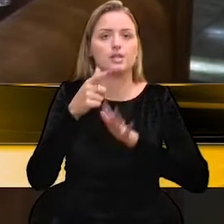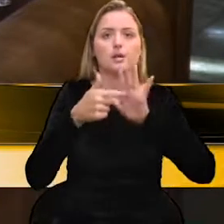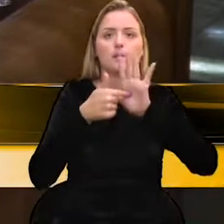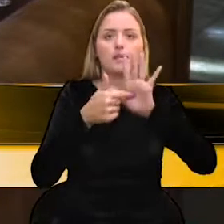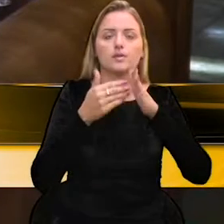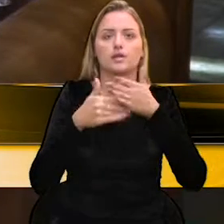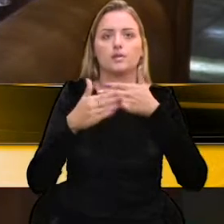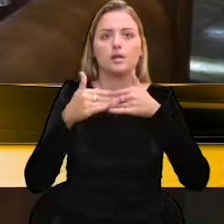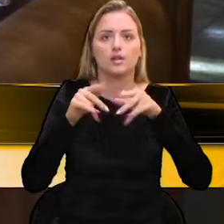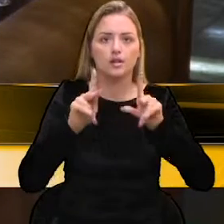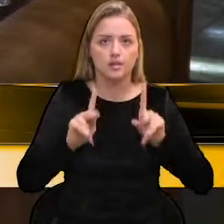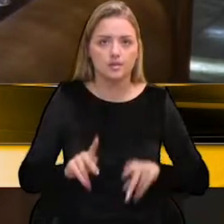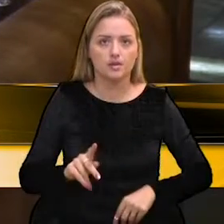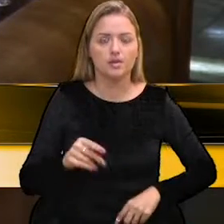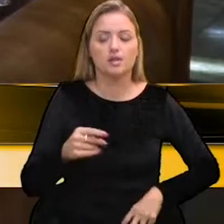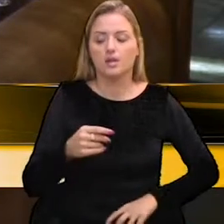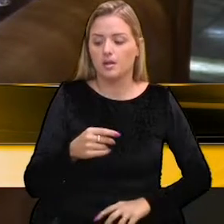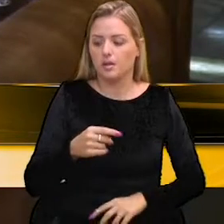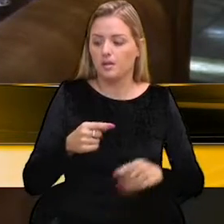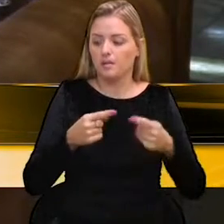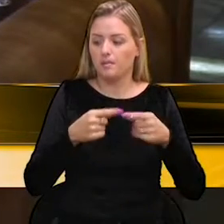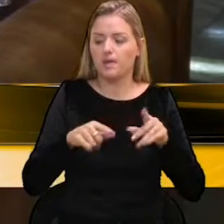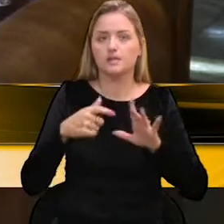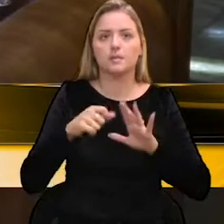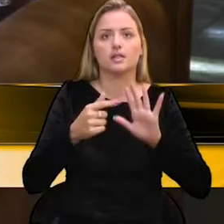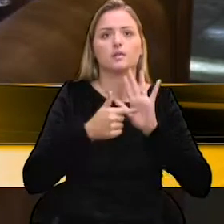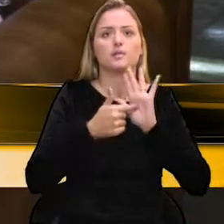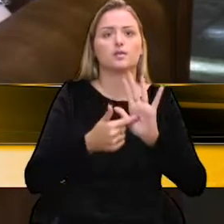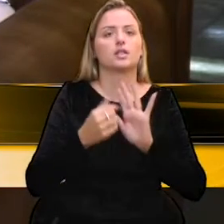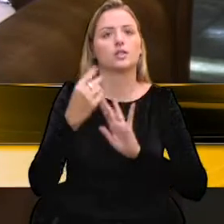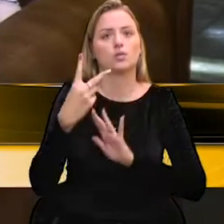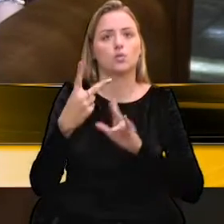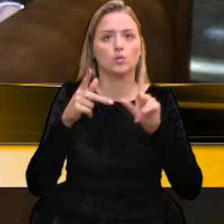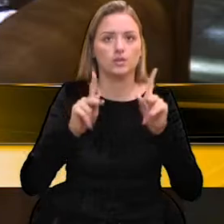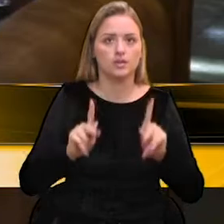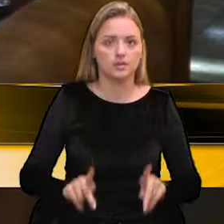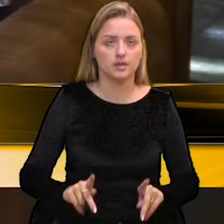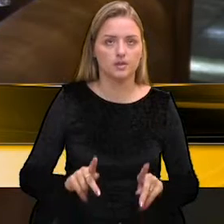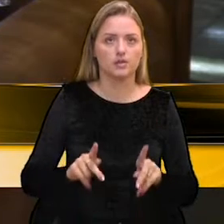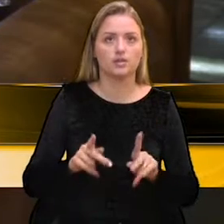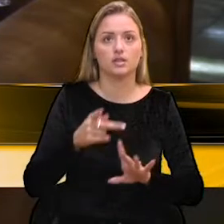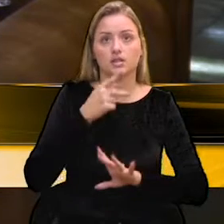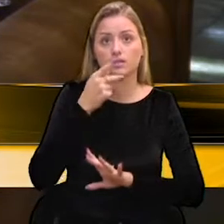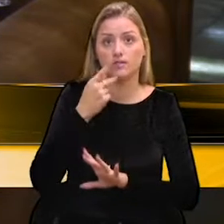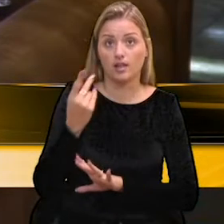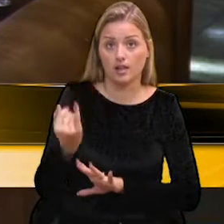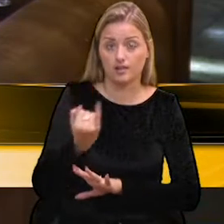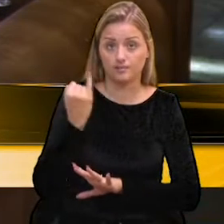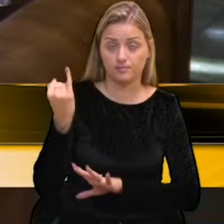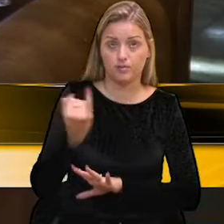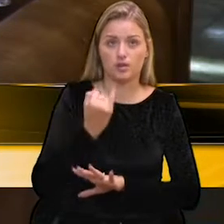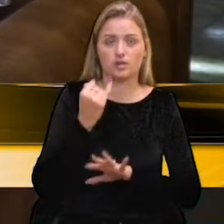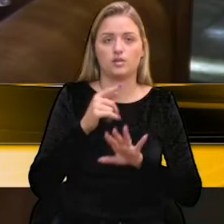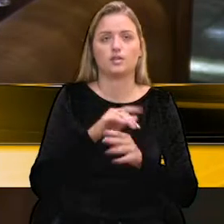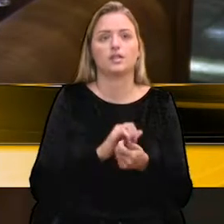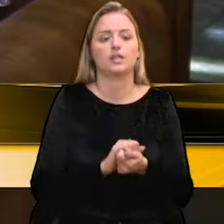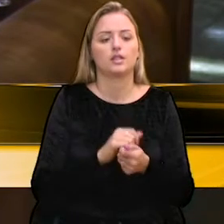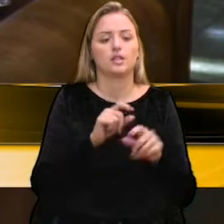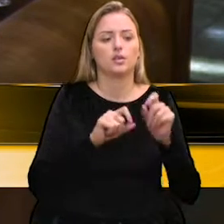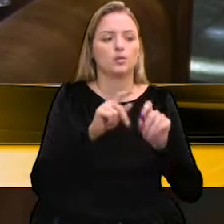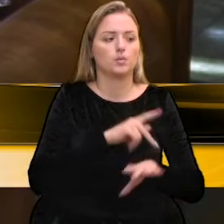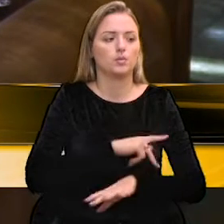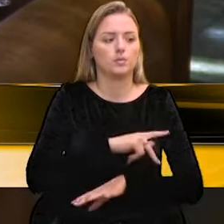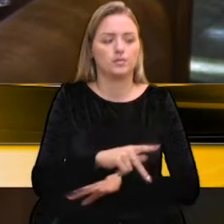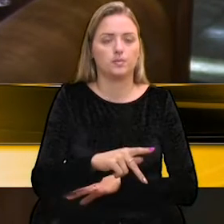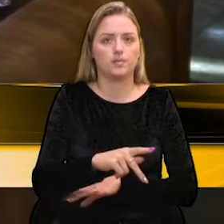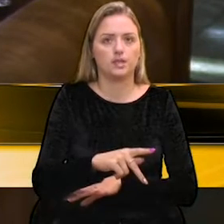população, né? Mas nós precisamos elogiar, né, o depoimento de 2 pessoas importantes. A primeira delas, que é justamente o